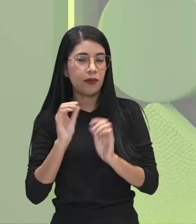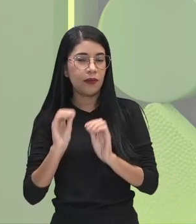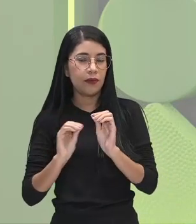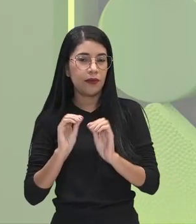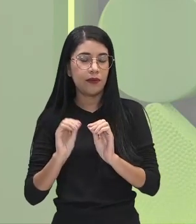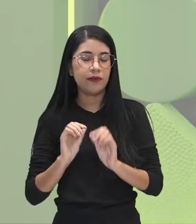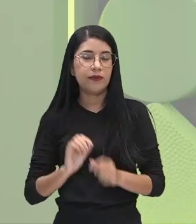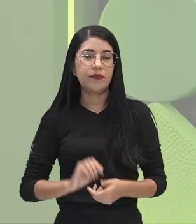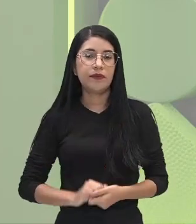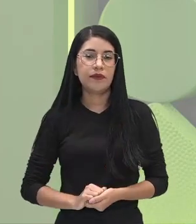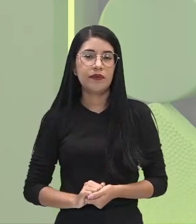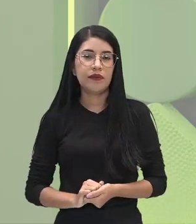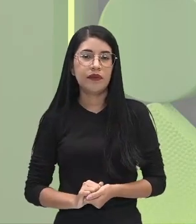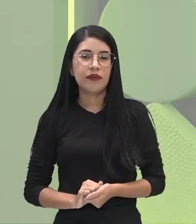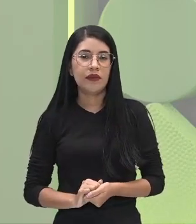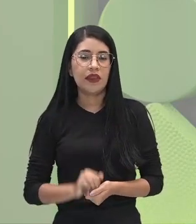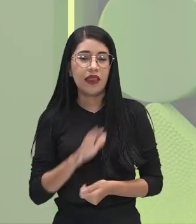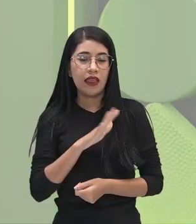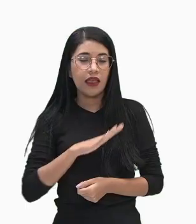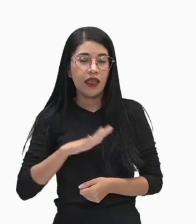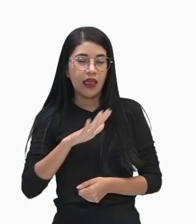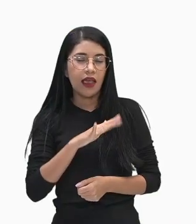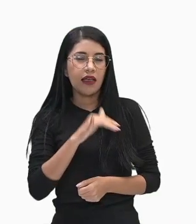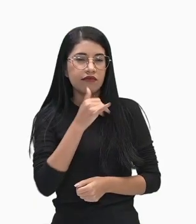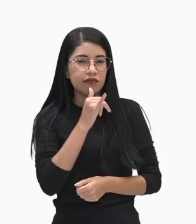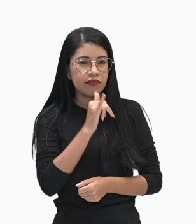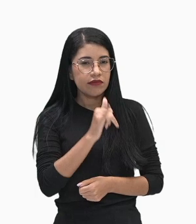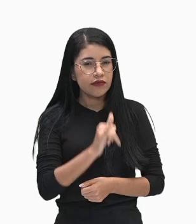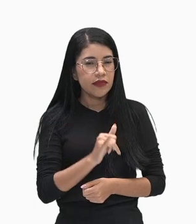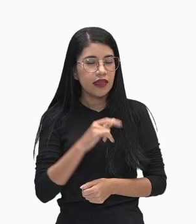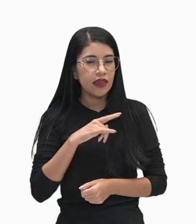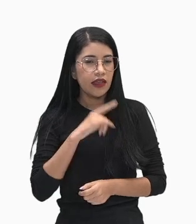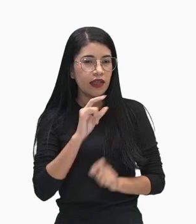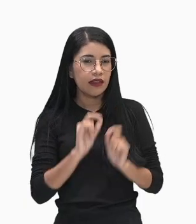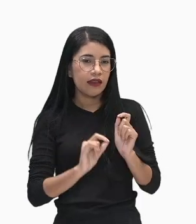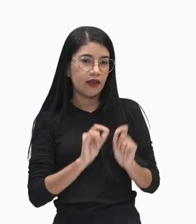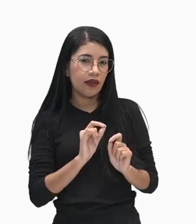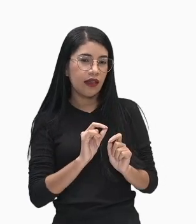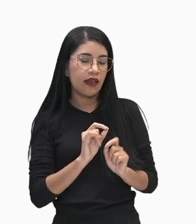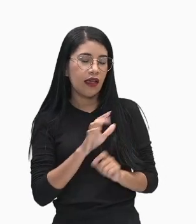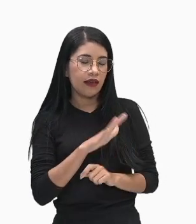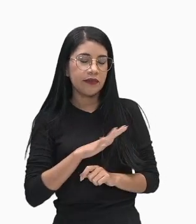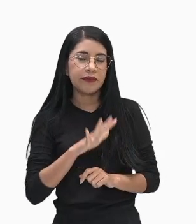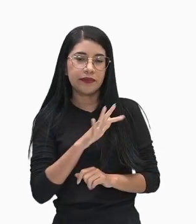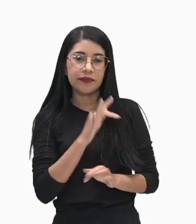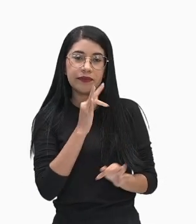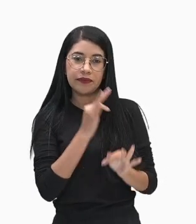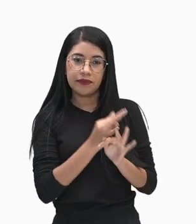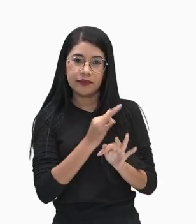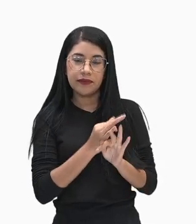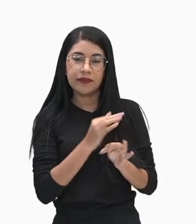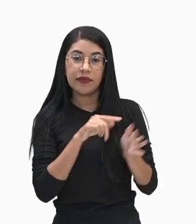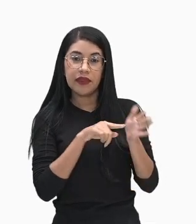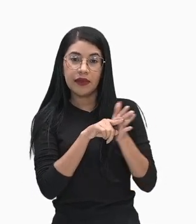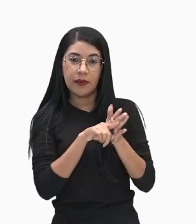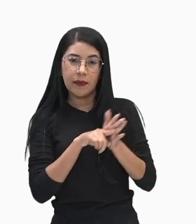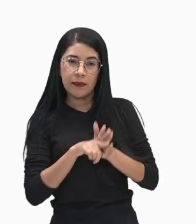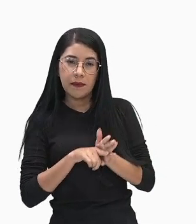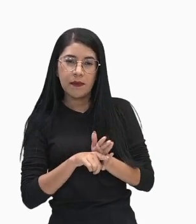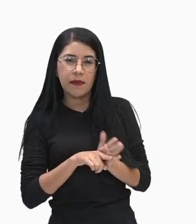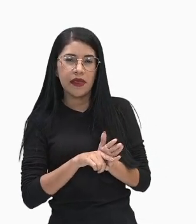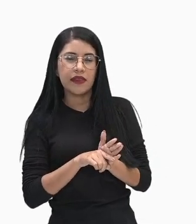Eletrodinâmica é a parte lá da eletricidade, pessoal. É a parte da física que estuda o